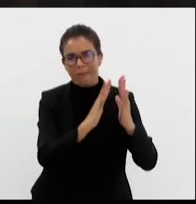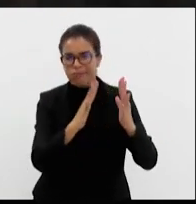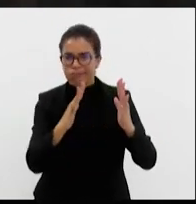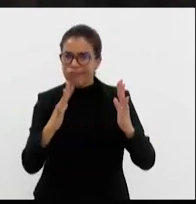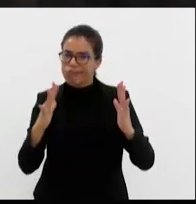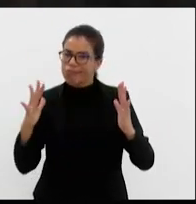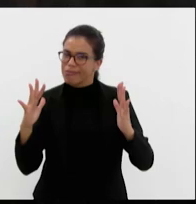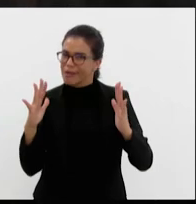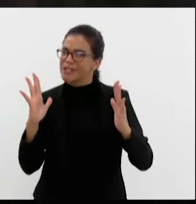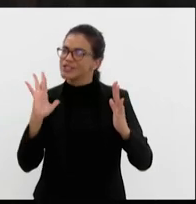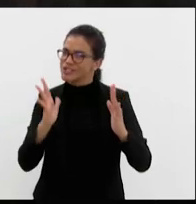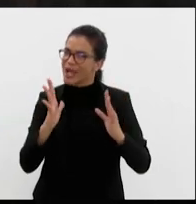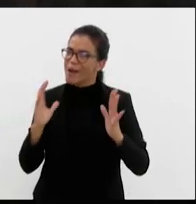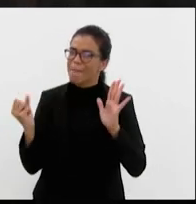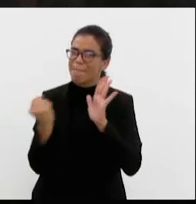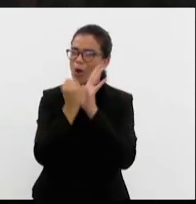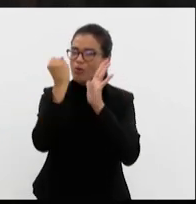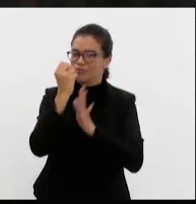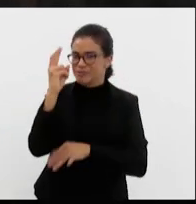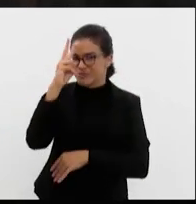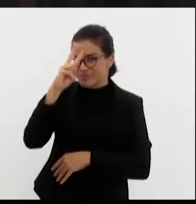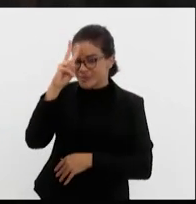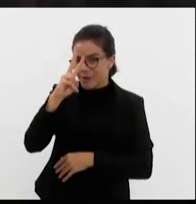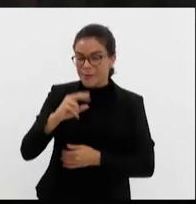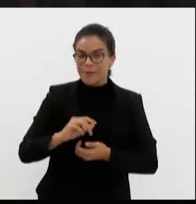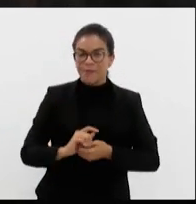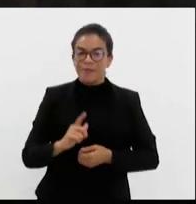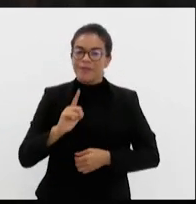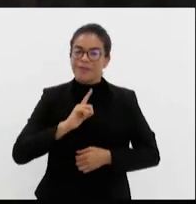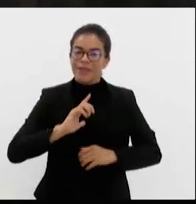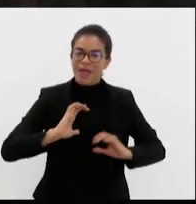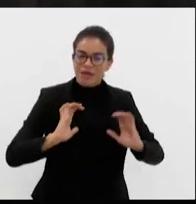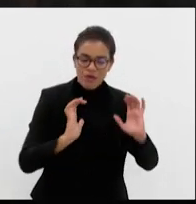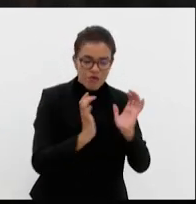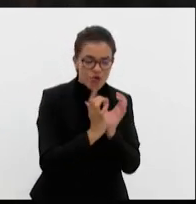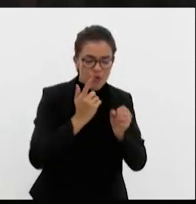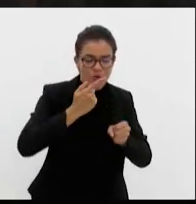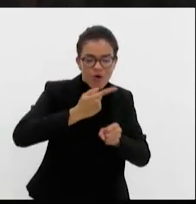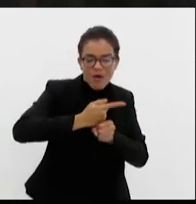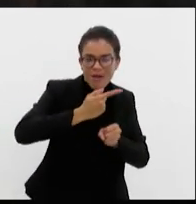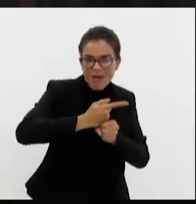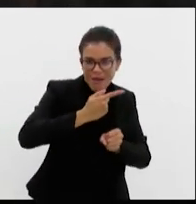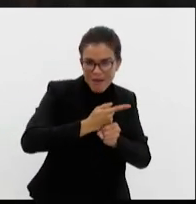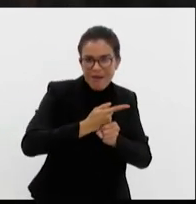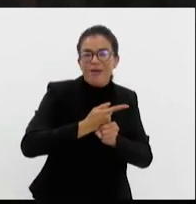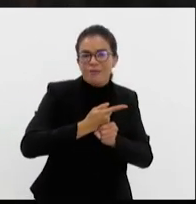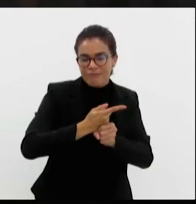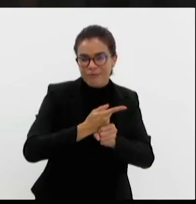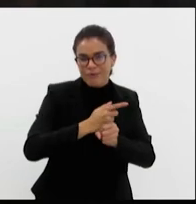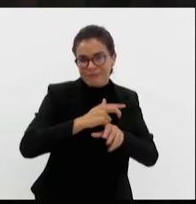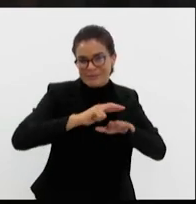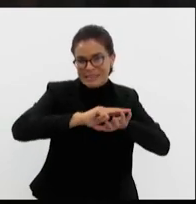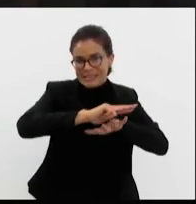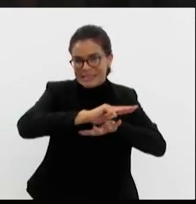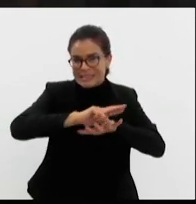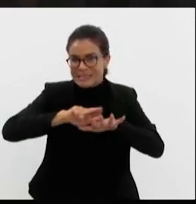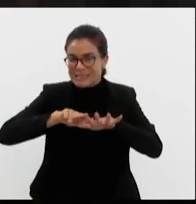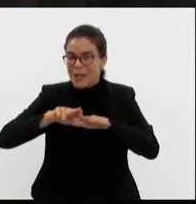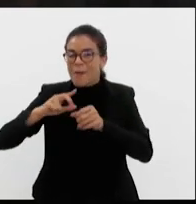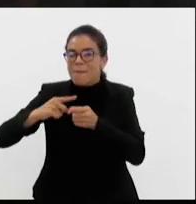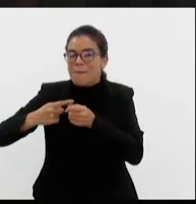histórico, né? E que envolve agremiações carnavalescas dos mais diversos